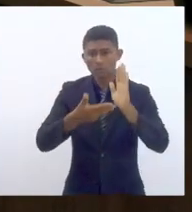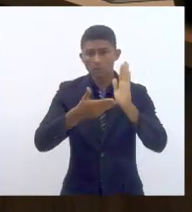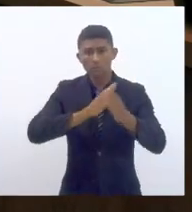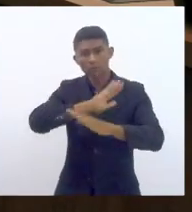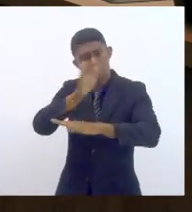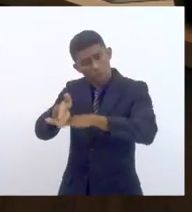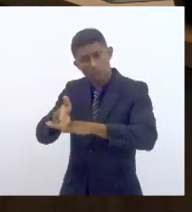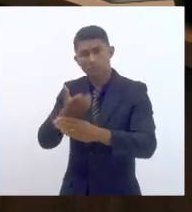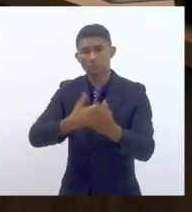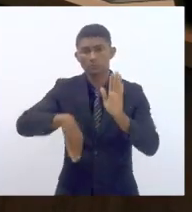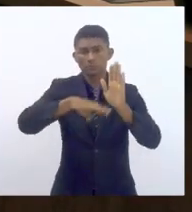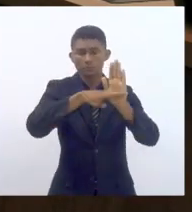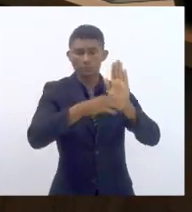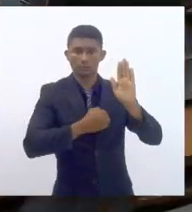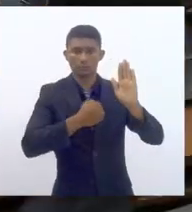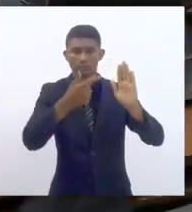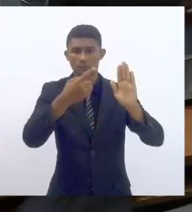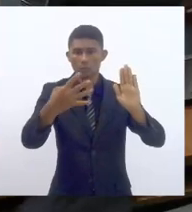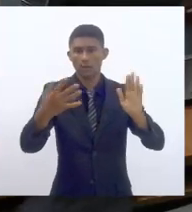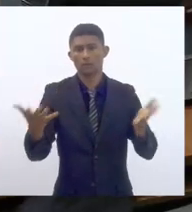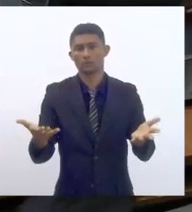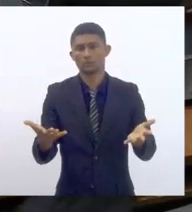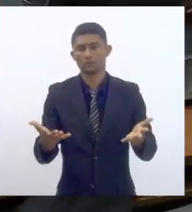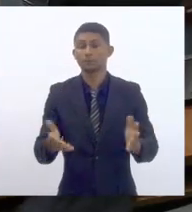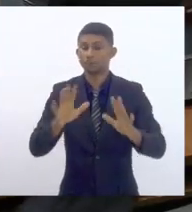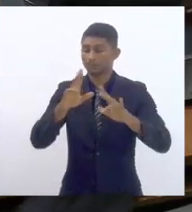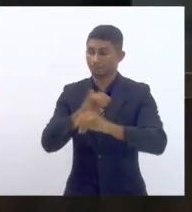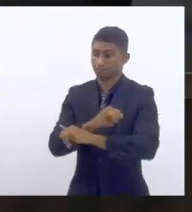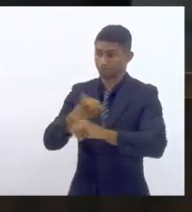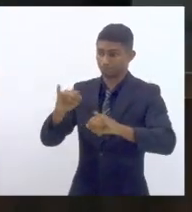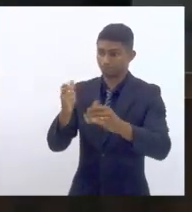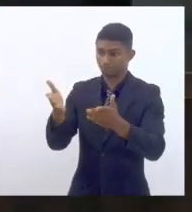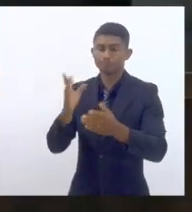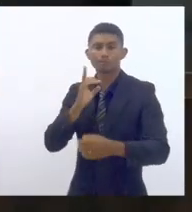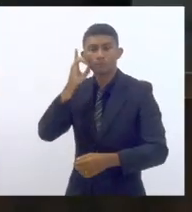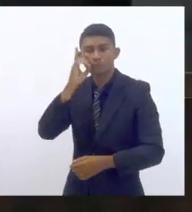24. Tá. Mas deixa eu chamar a atenção do deputado Gustavo,